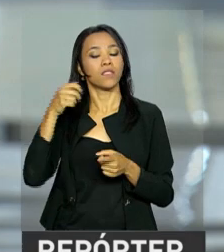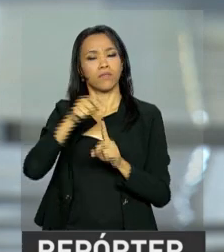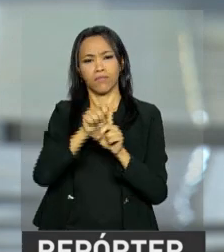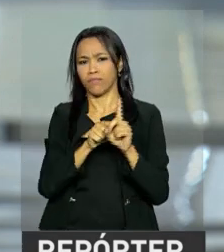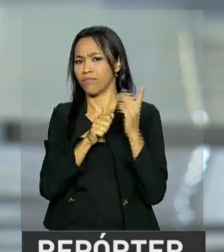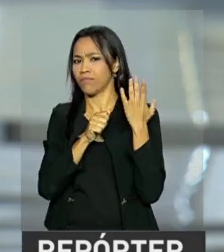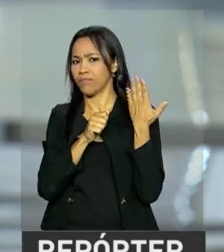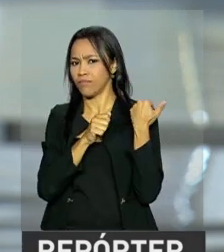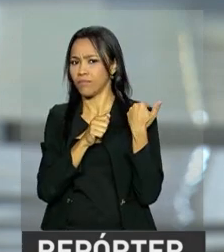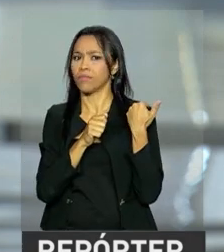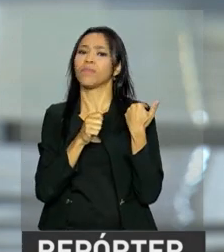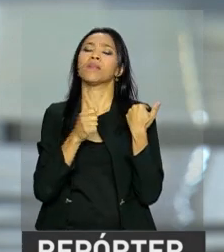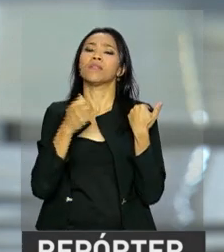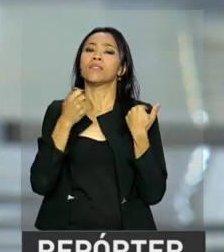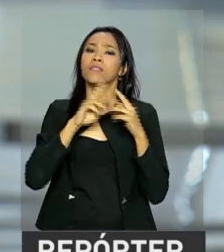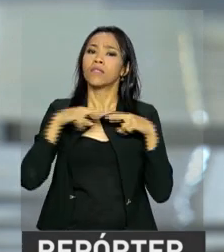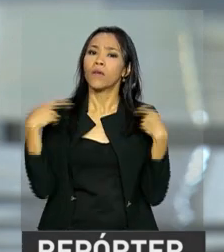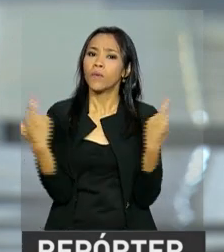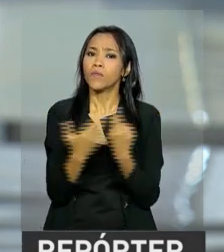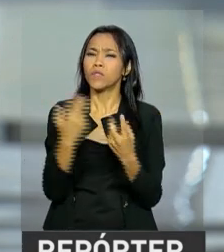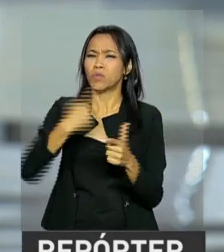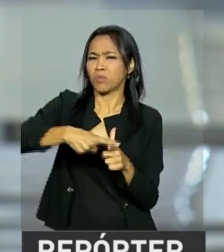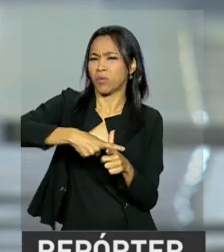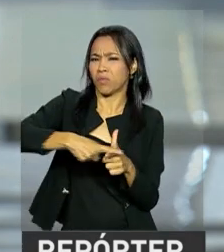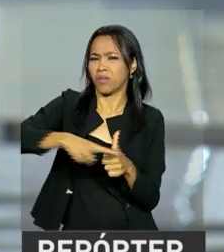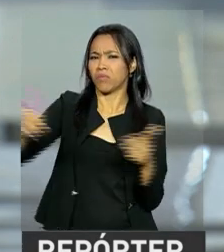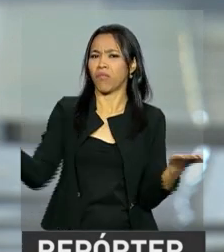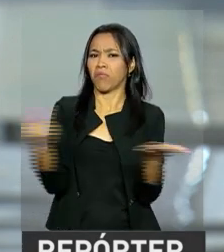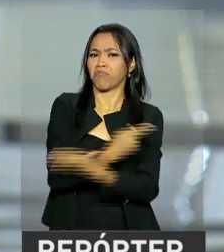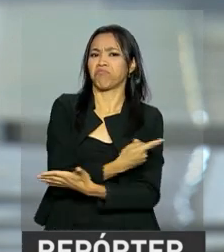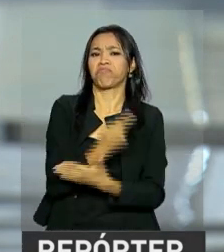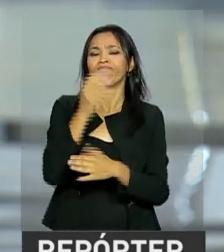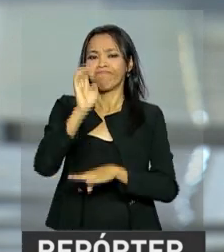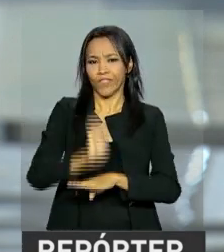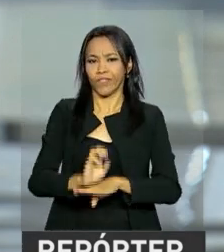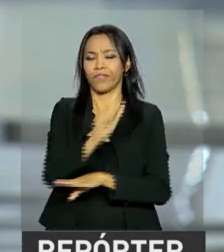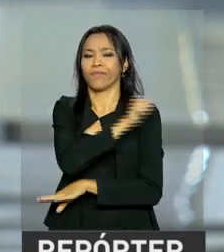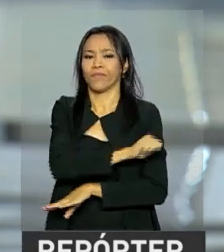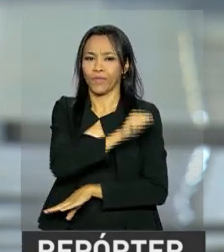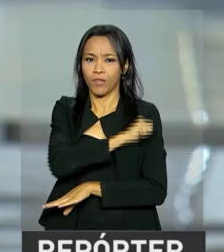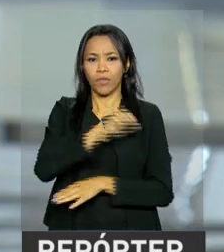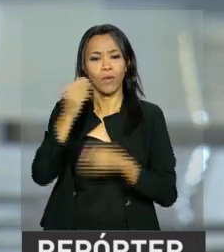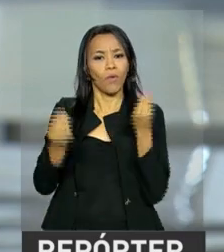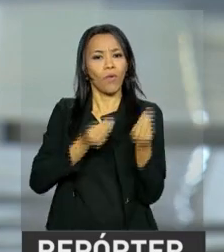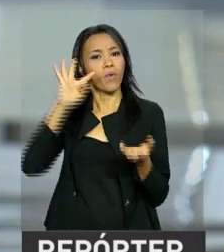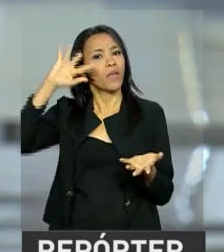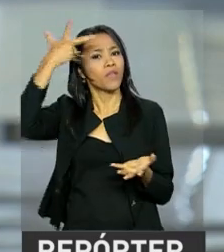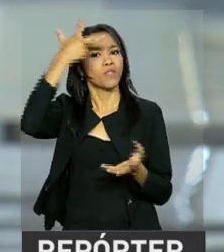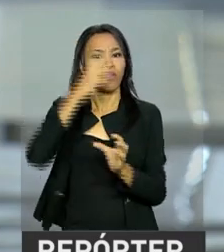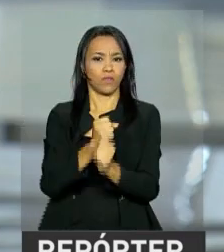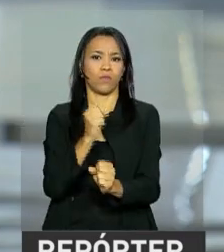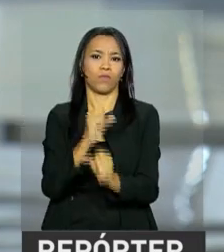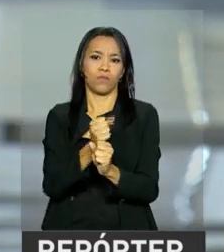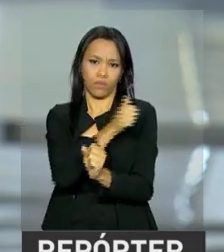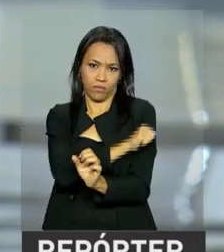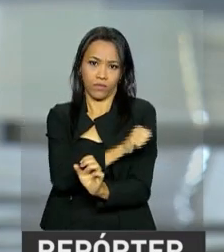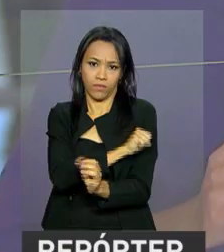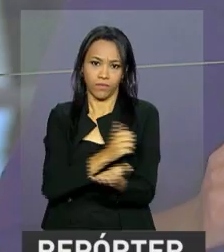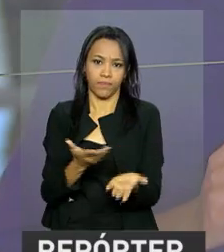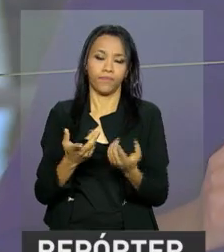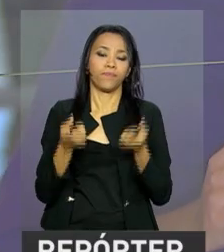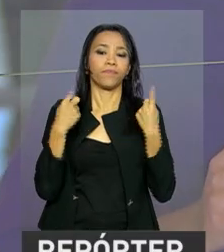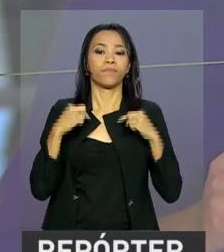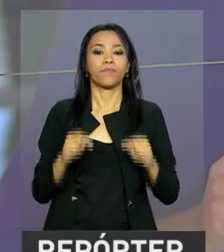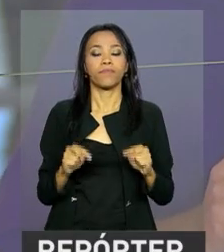crise Financeira no estado e sobre possíveis soluções para esses problemas nas contas do Rio de Janeiro Leandro é com você